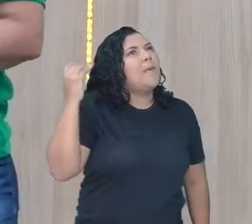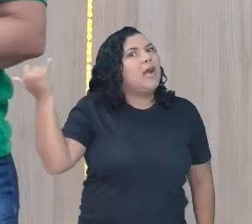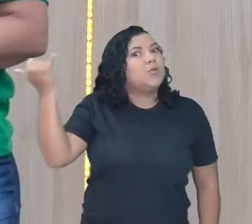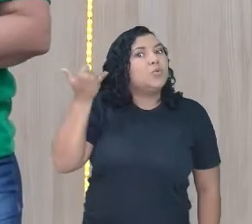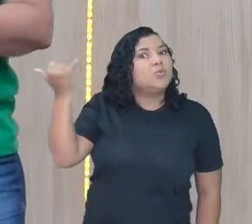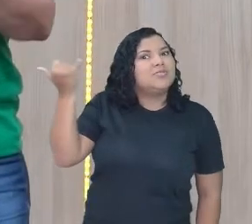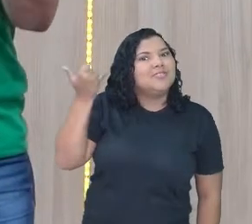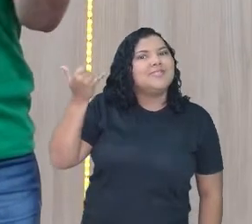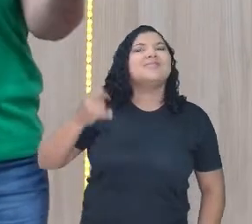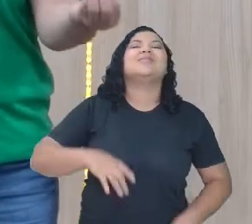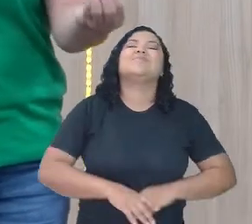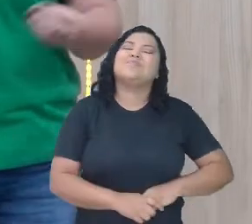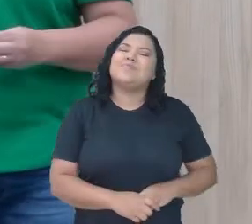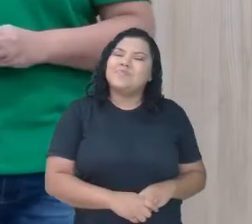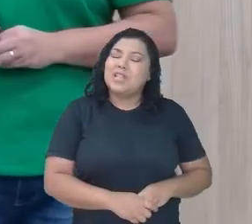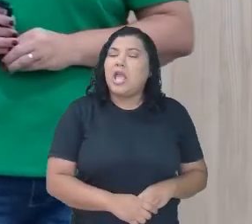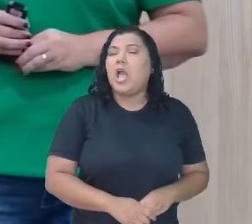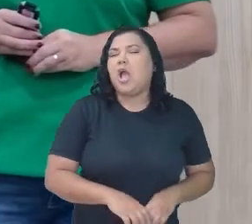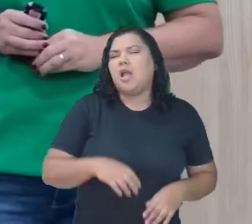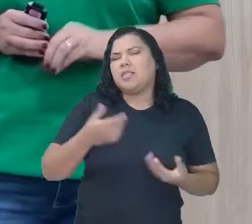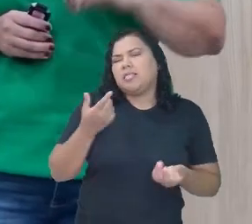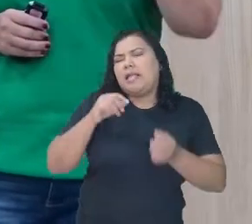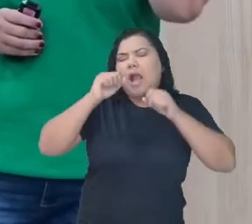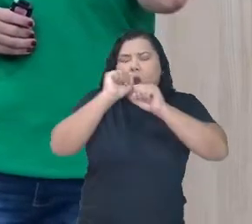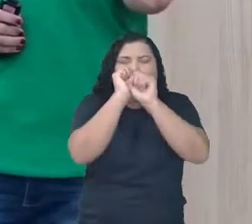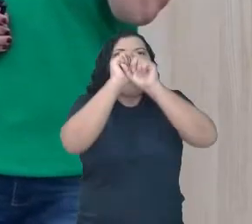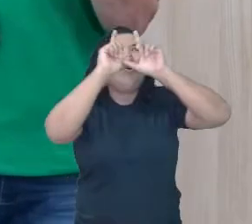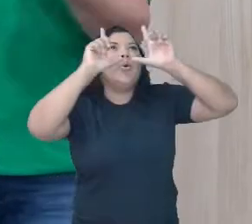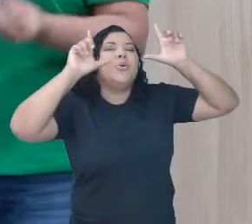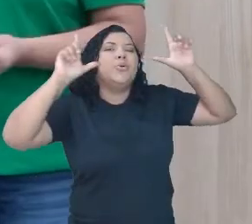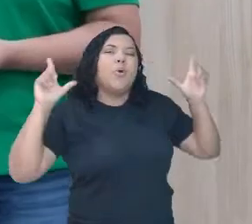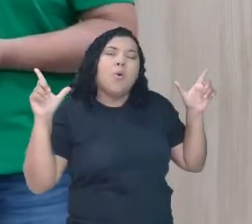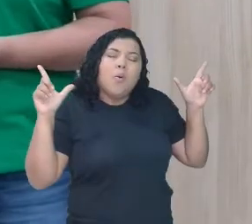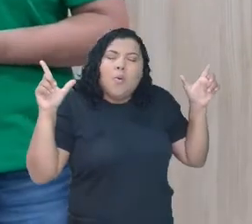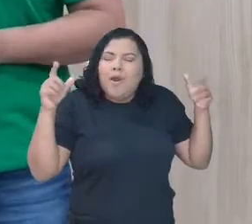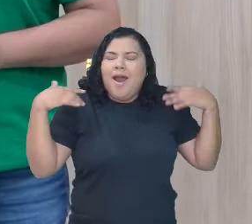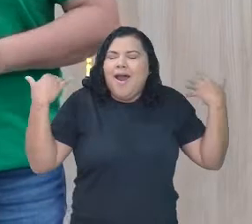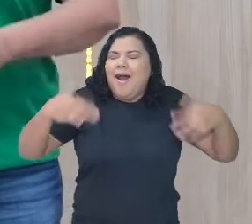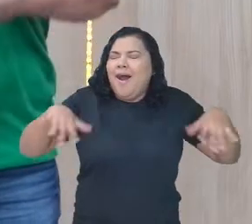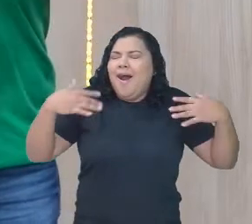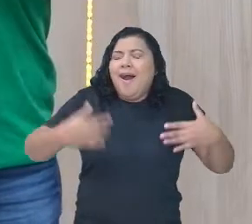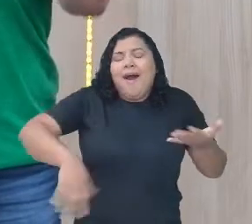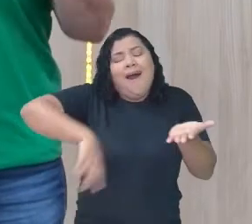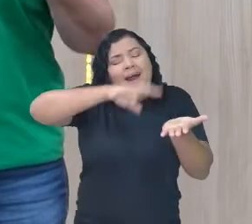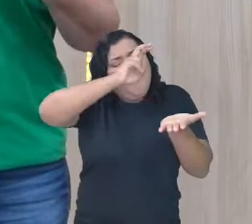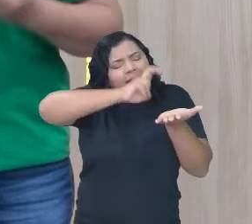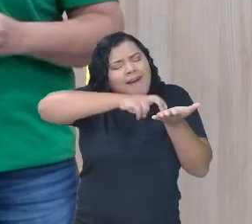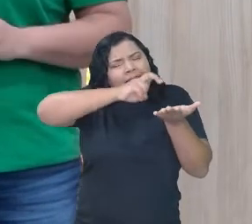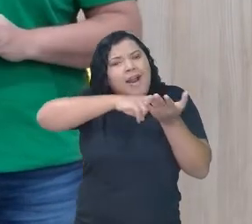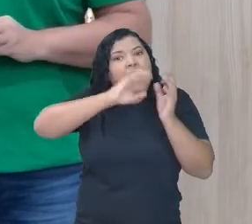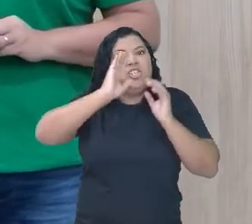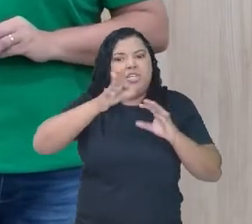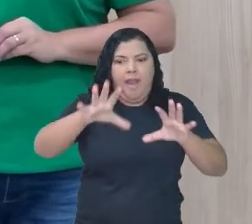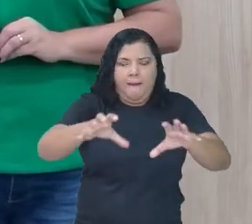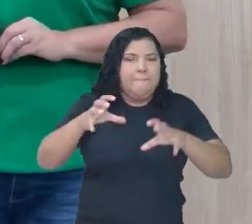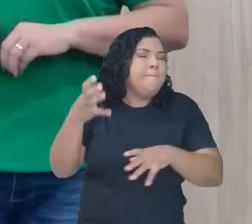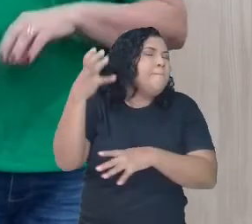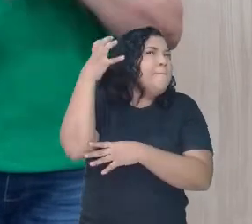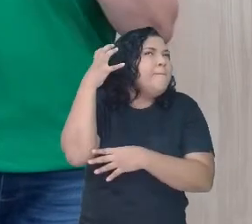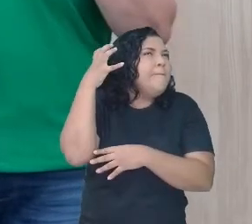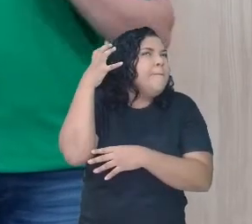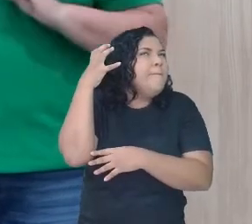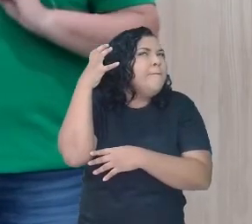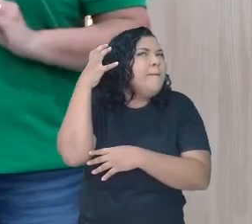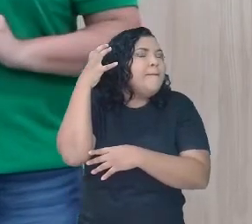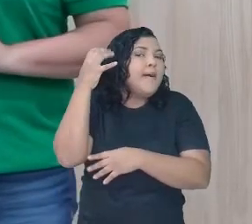notícias do dia. Cedinho, quando acordavam, antes de trabalhar. E também à noite, não é?